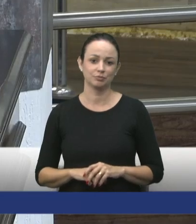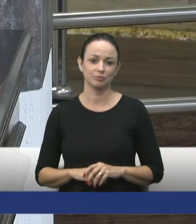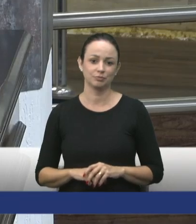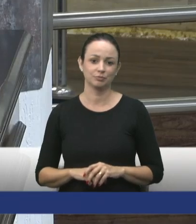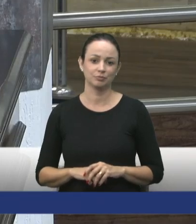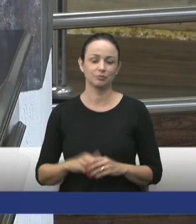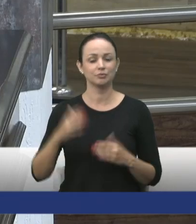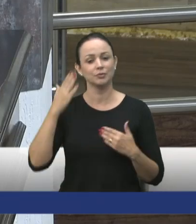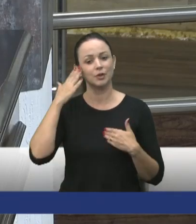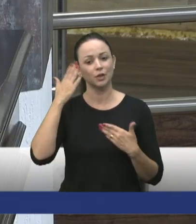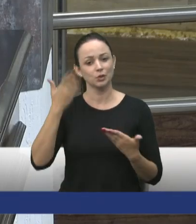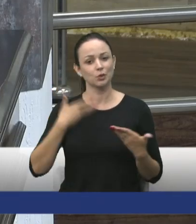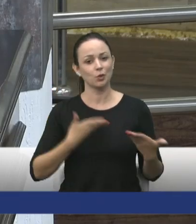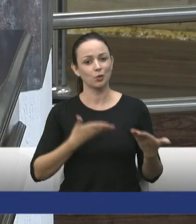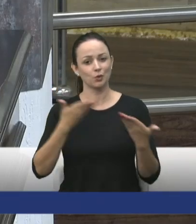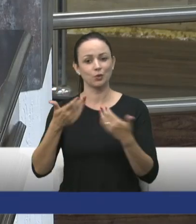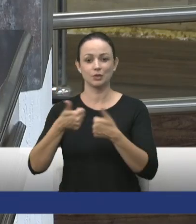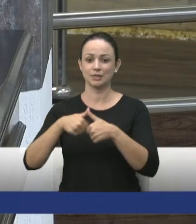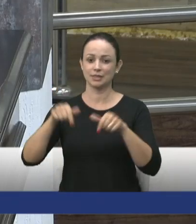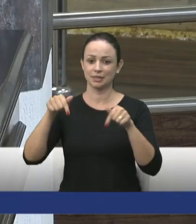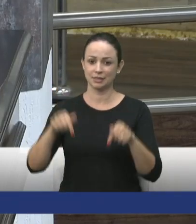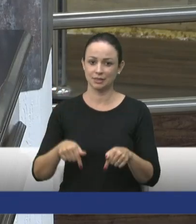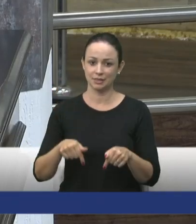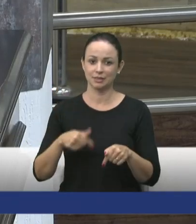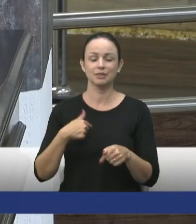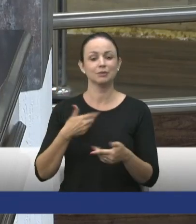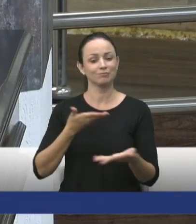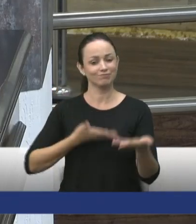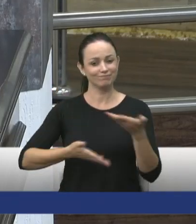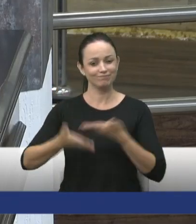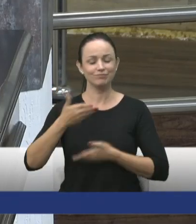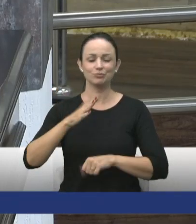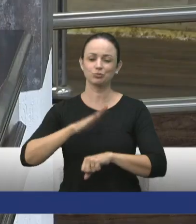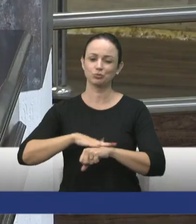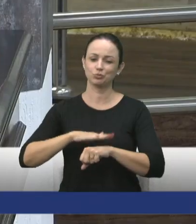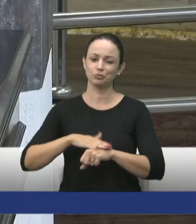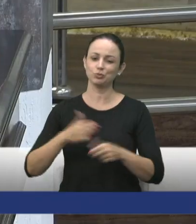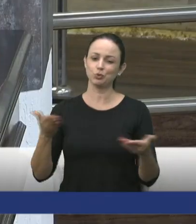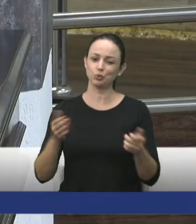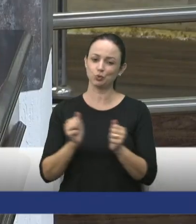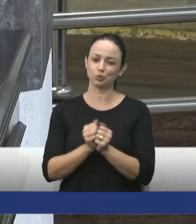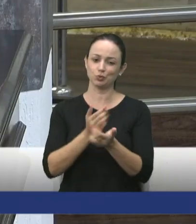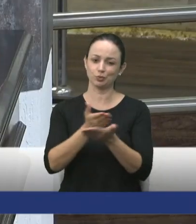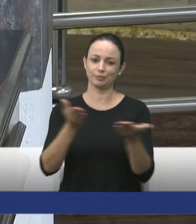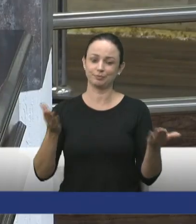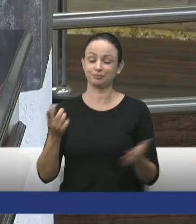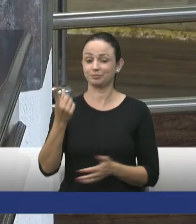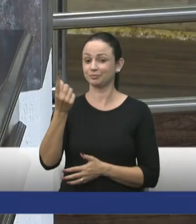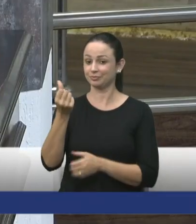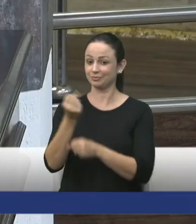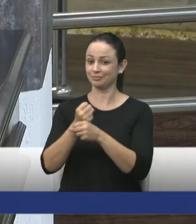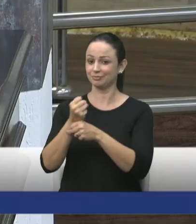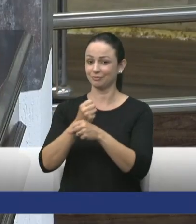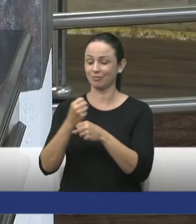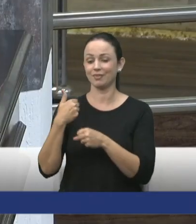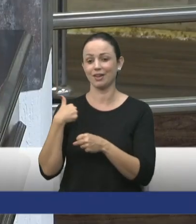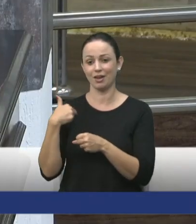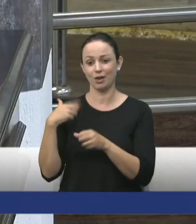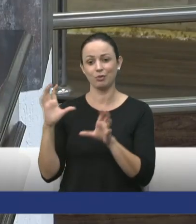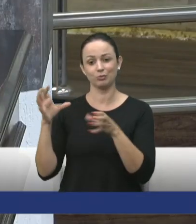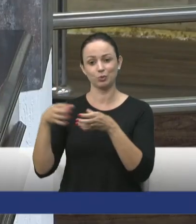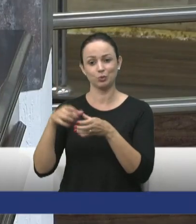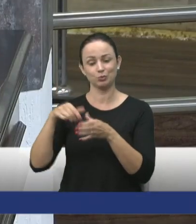Agradeço ao convite para estar aqui e compartilhar esse momento com vocês. Há 16 anos faço parte de